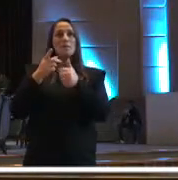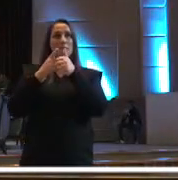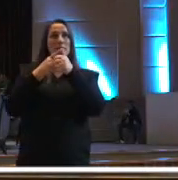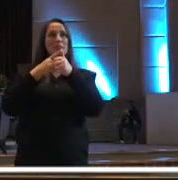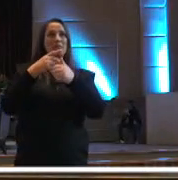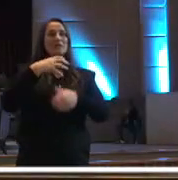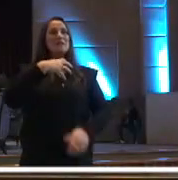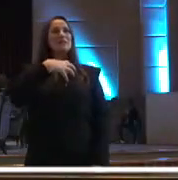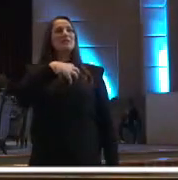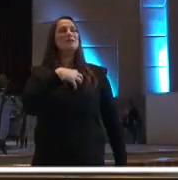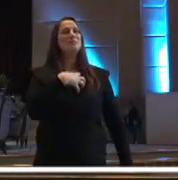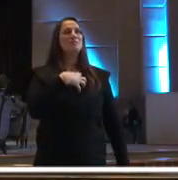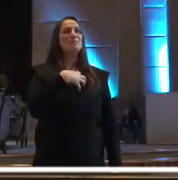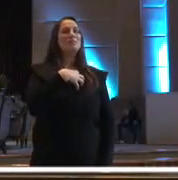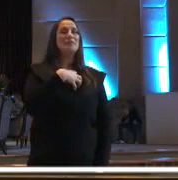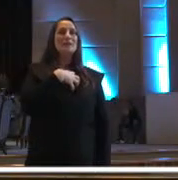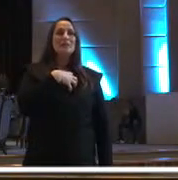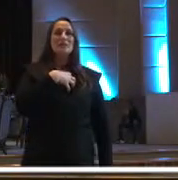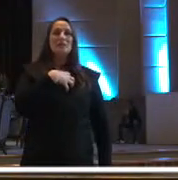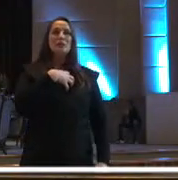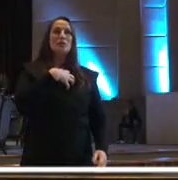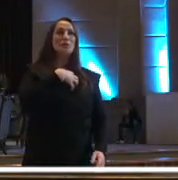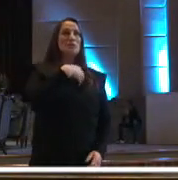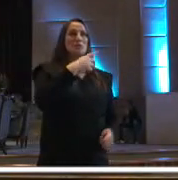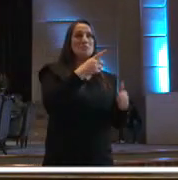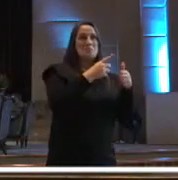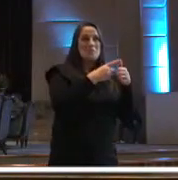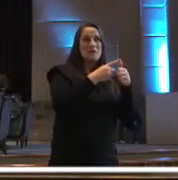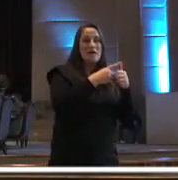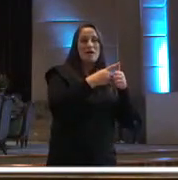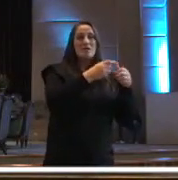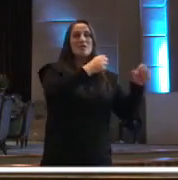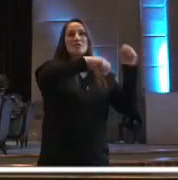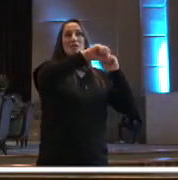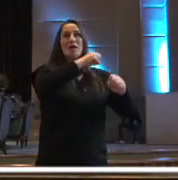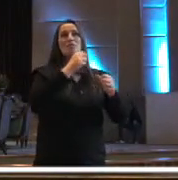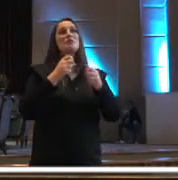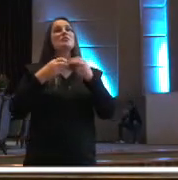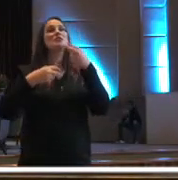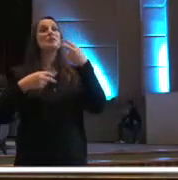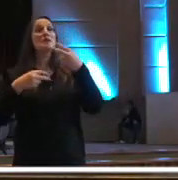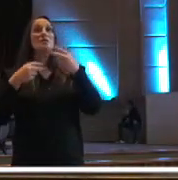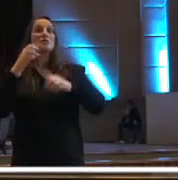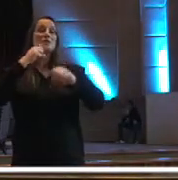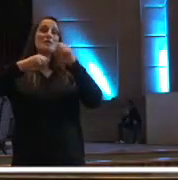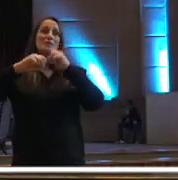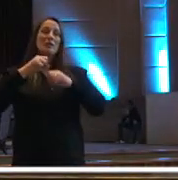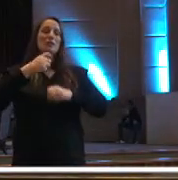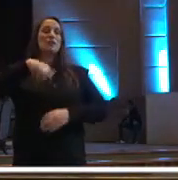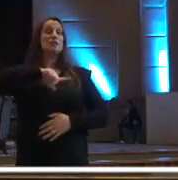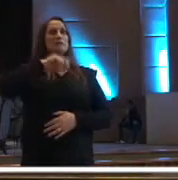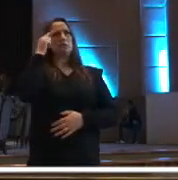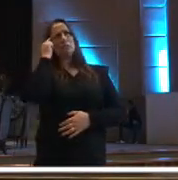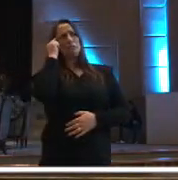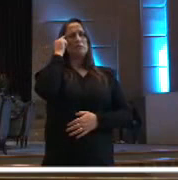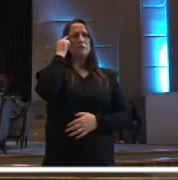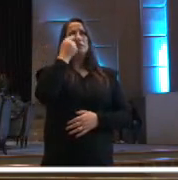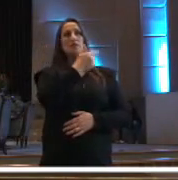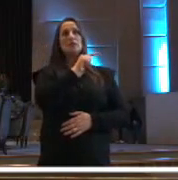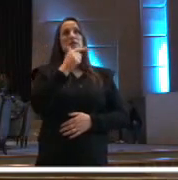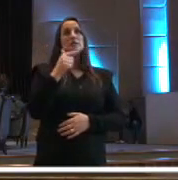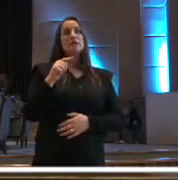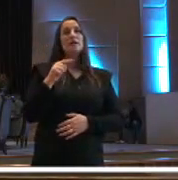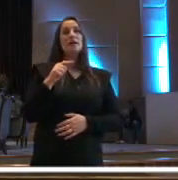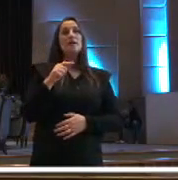fica nítido nos 2 salmos, mas para que a gente não tivesse dúvida, quando é